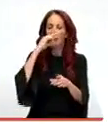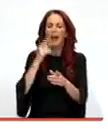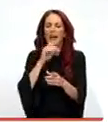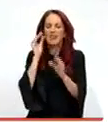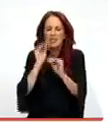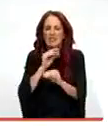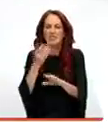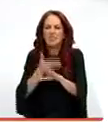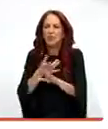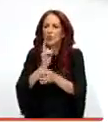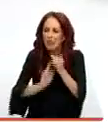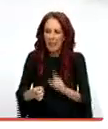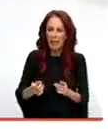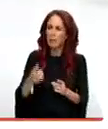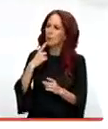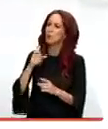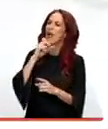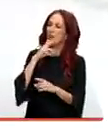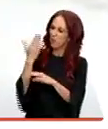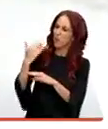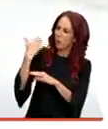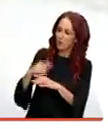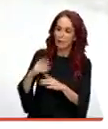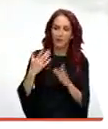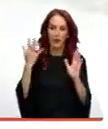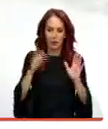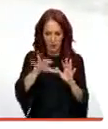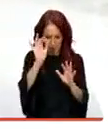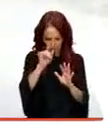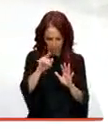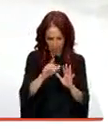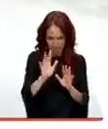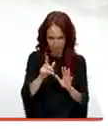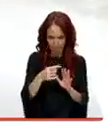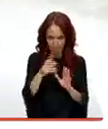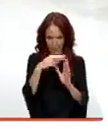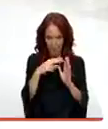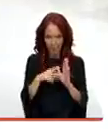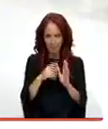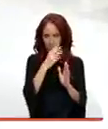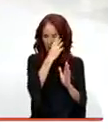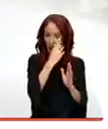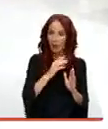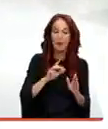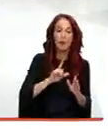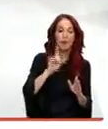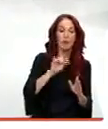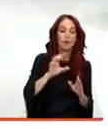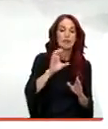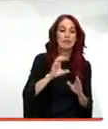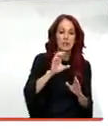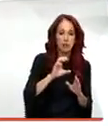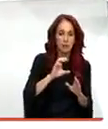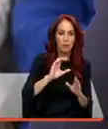disse manoel me despedindo da regição os tópicos que seleciona e combinam já percebi que também incluiu próprio e mais 5 e se nós olharmos o que